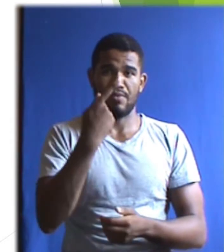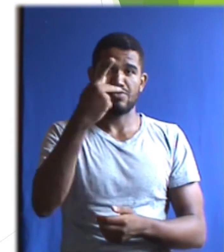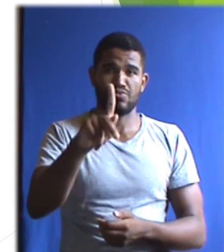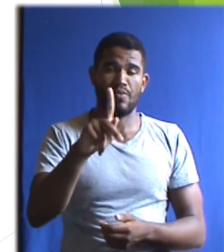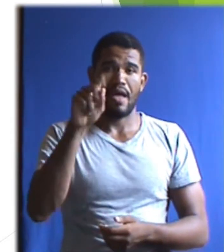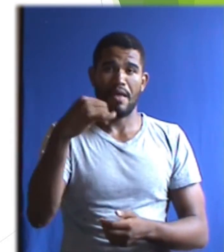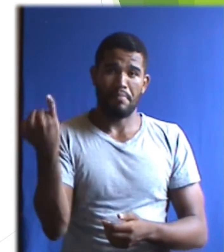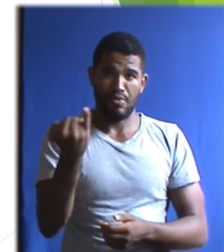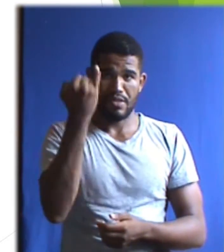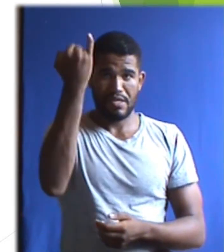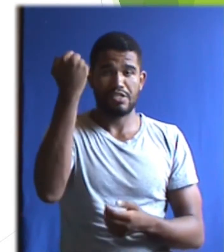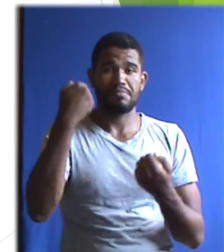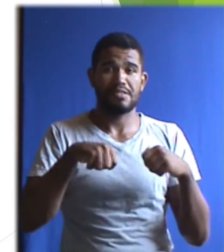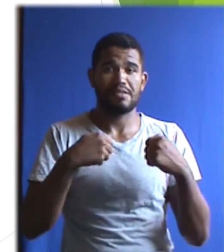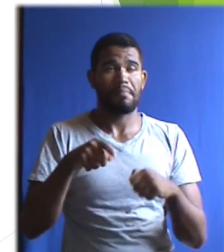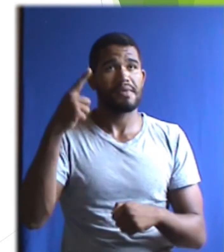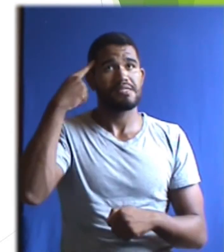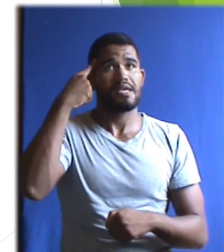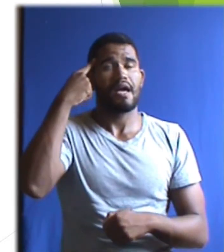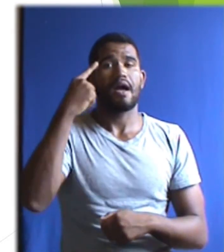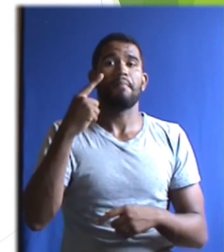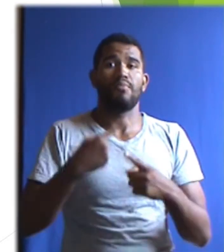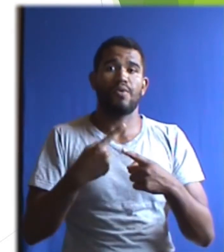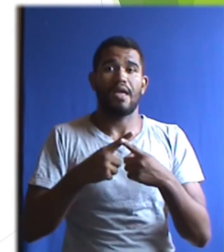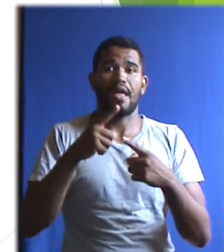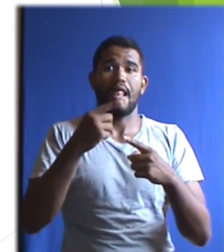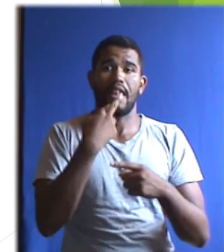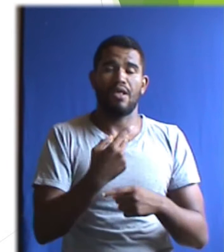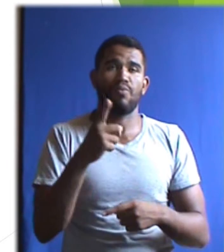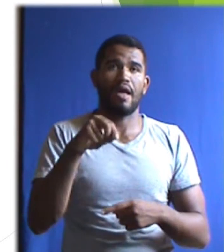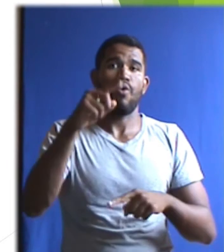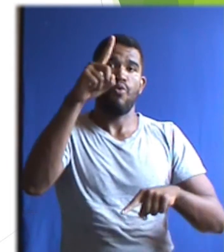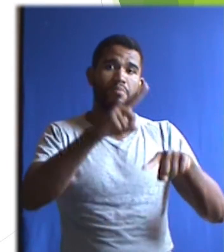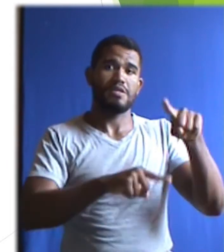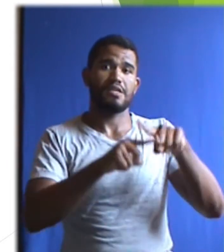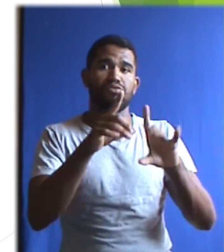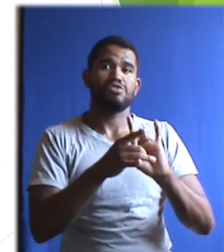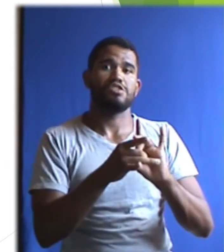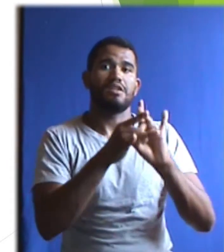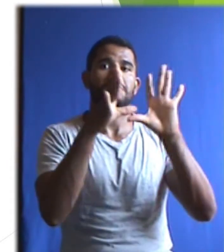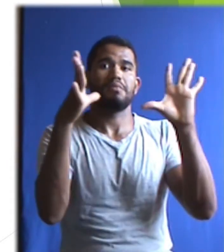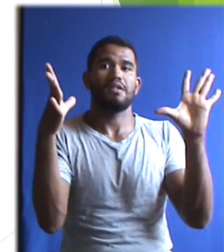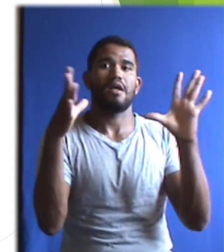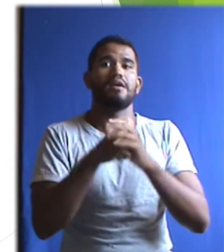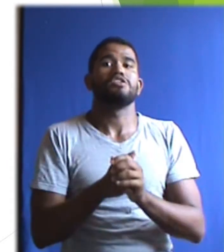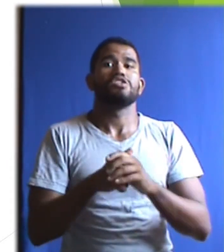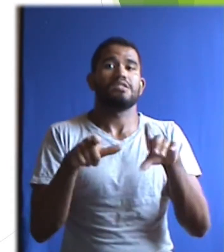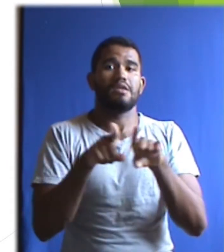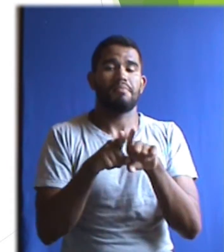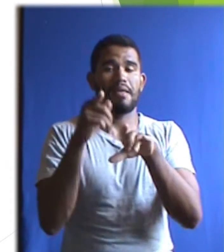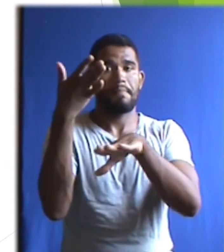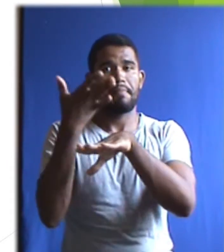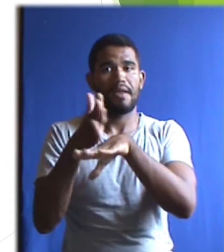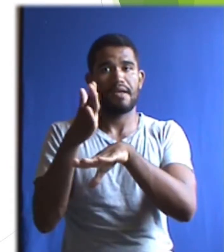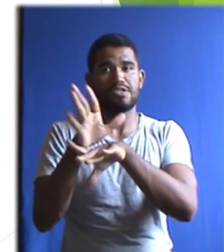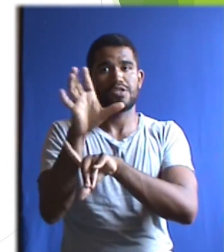palavra-chave, porque você consegue discutir a língua como objeto de emancipação, como objeto